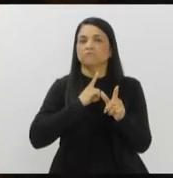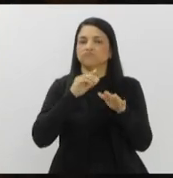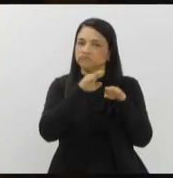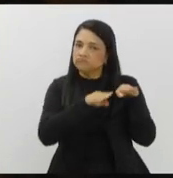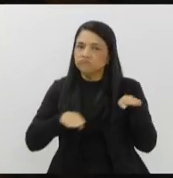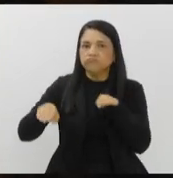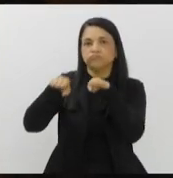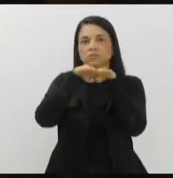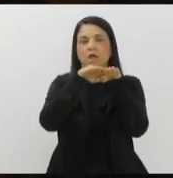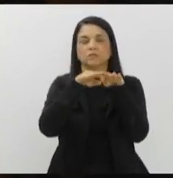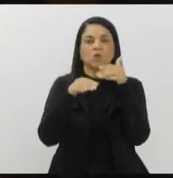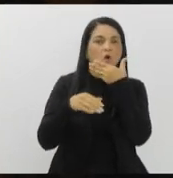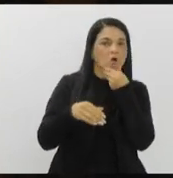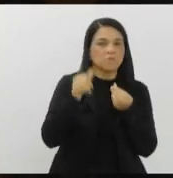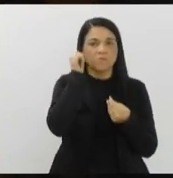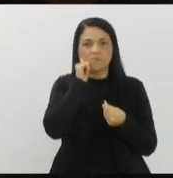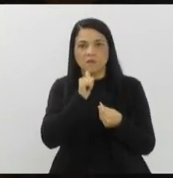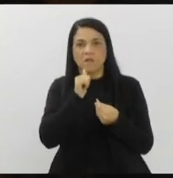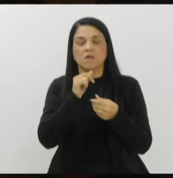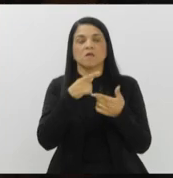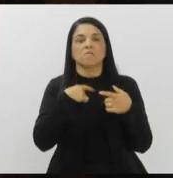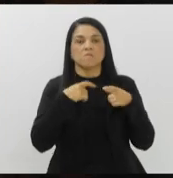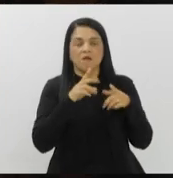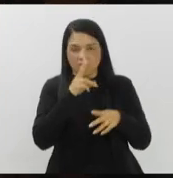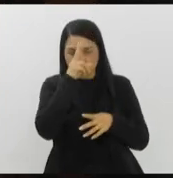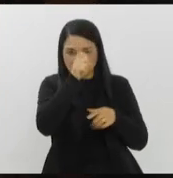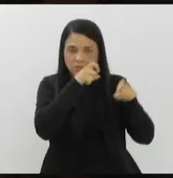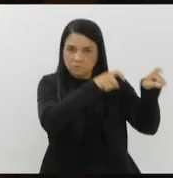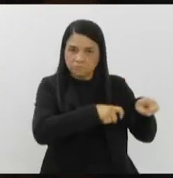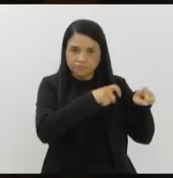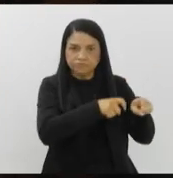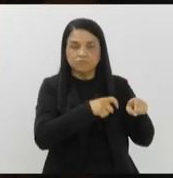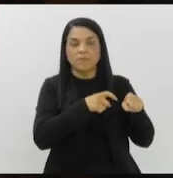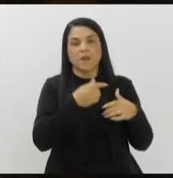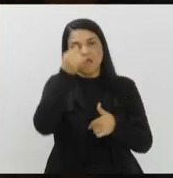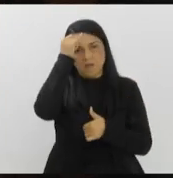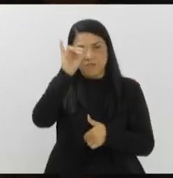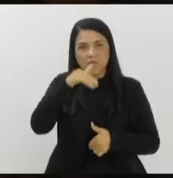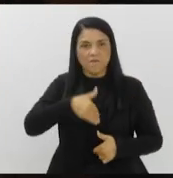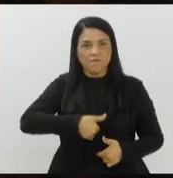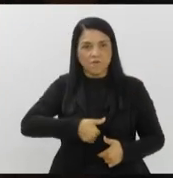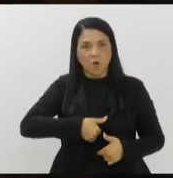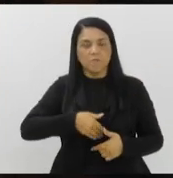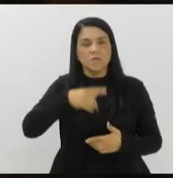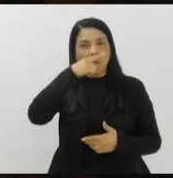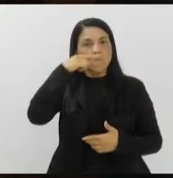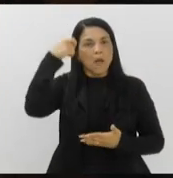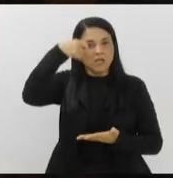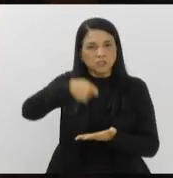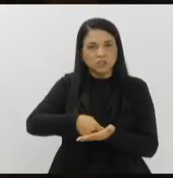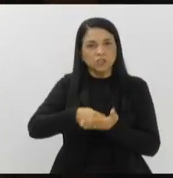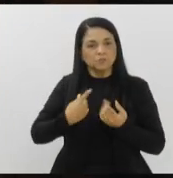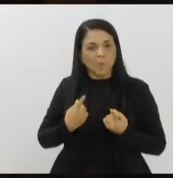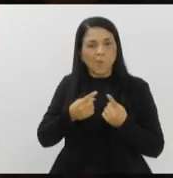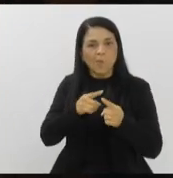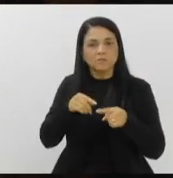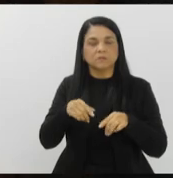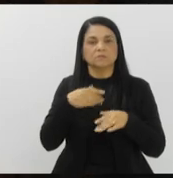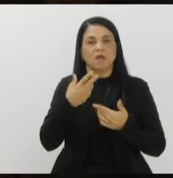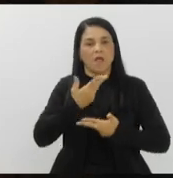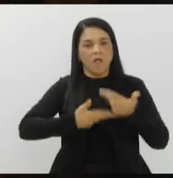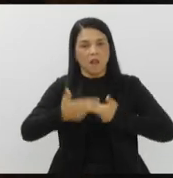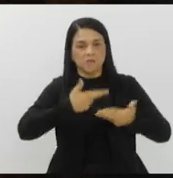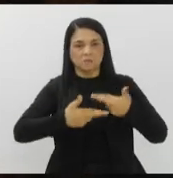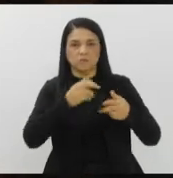a agricultura familiar, para combater a fome e para combater também o machismo que ainda vigora nas nossas relações